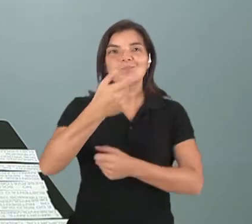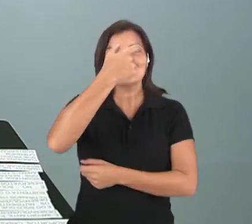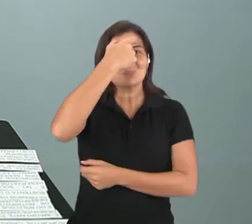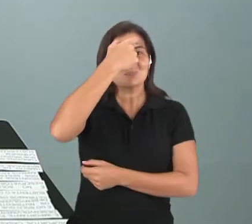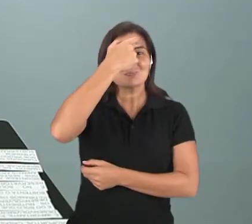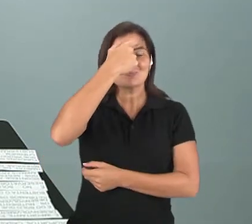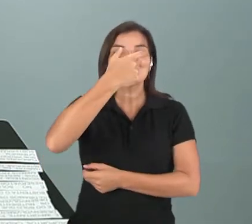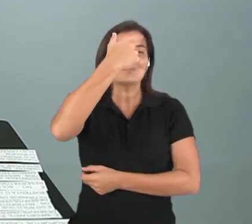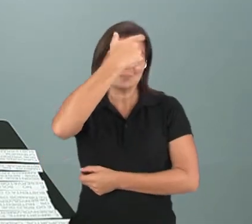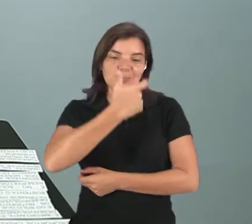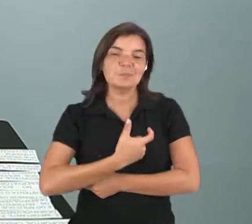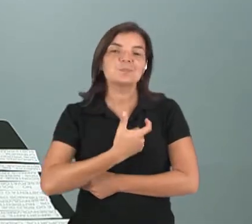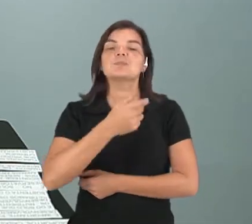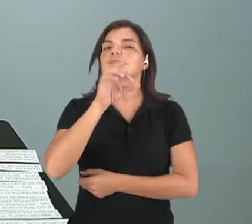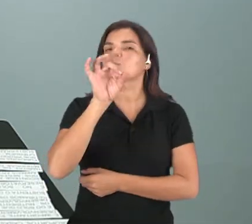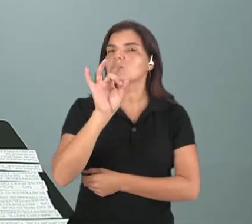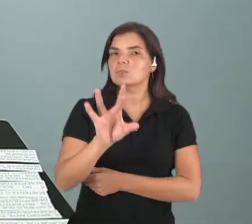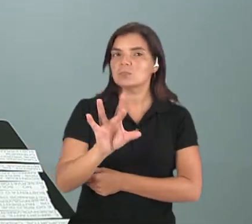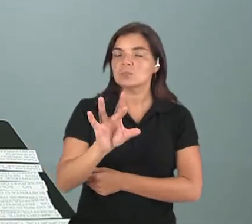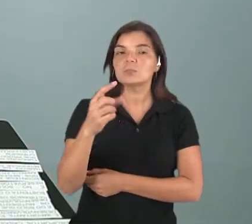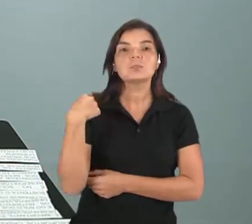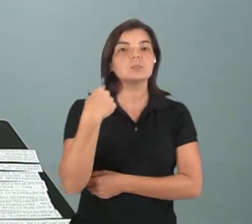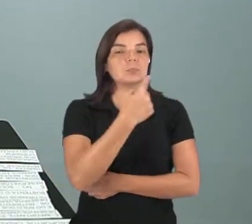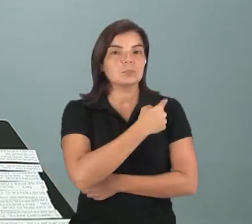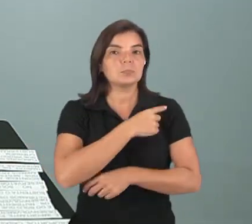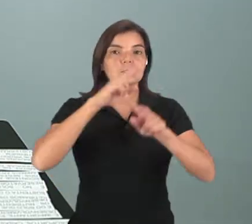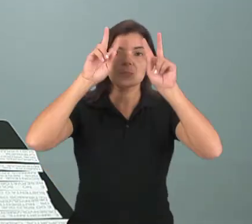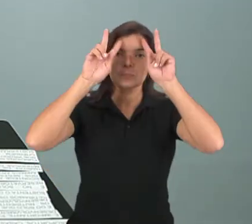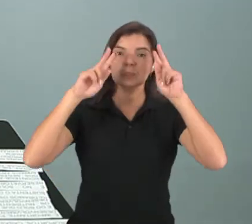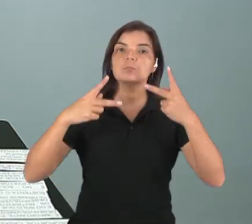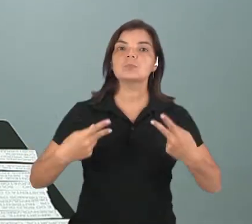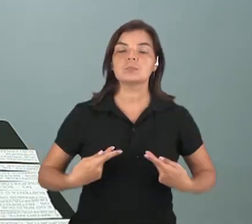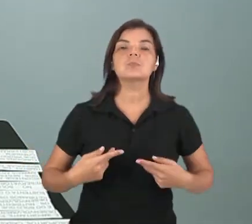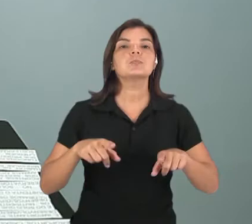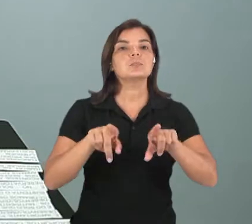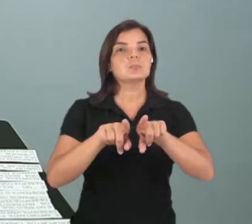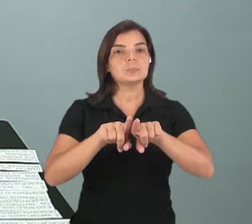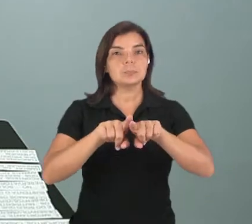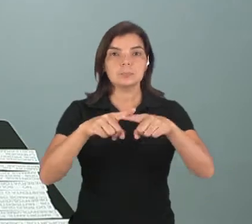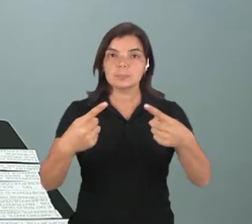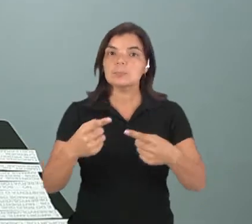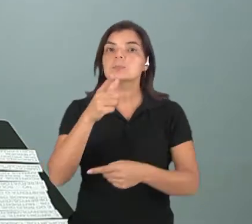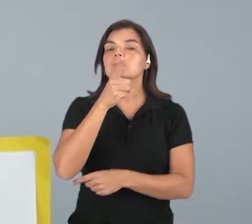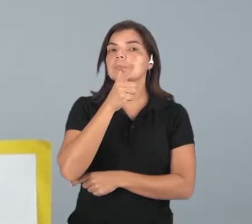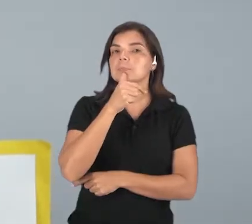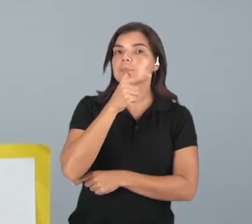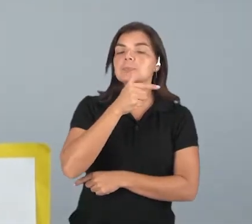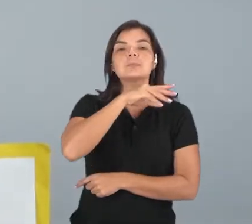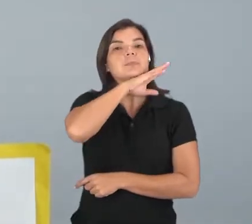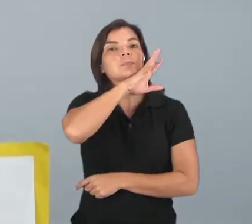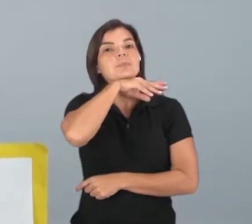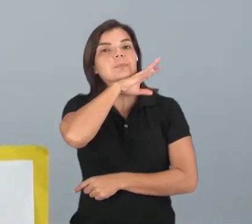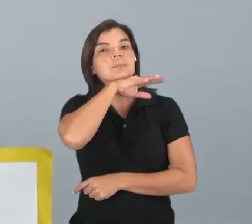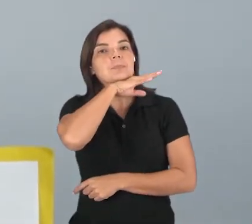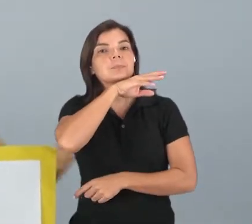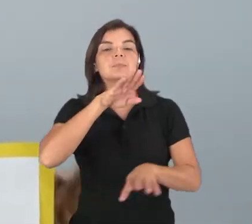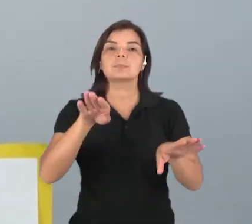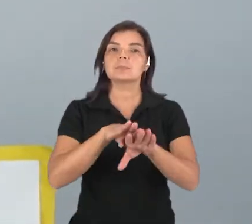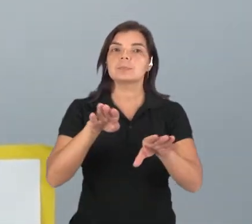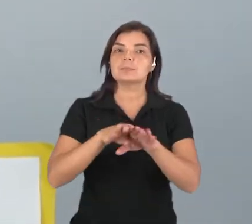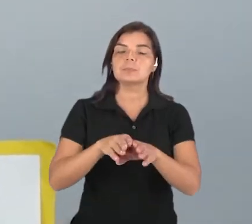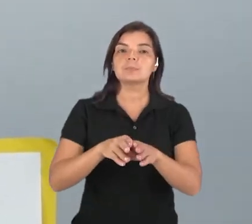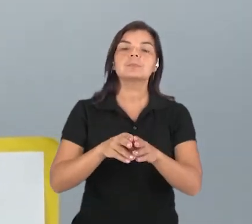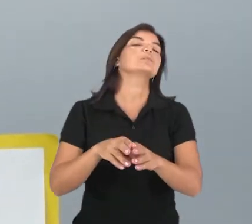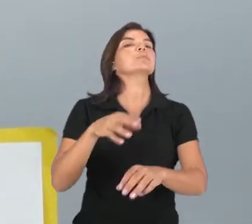organismo humano. Não só para nós seres humanos, mas a água também é importante para os animais, para